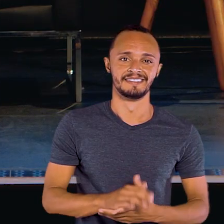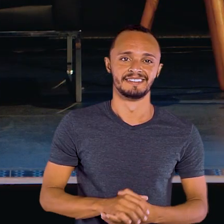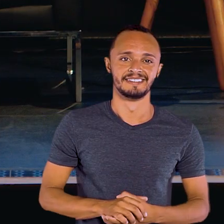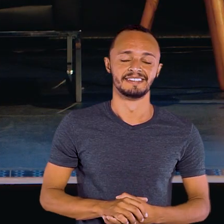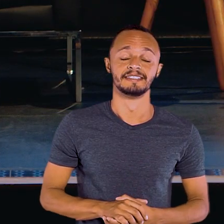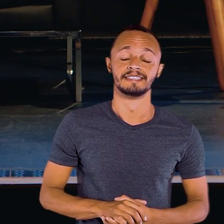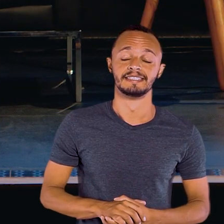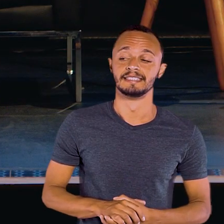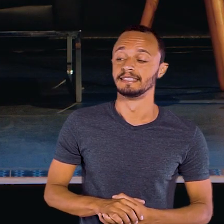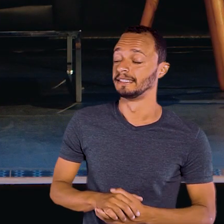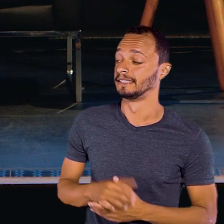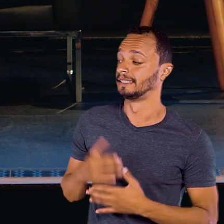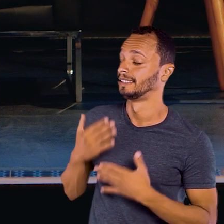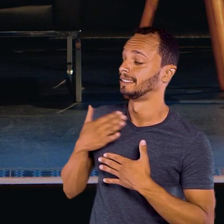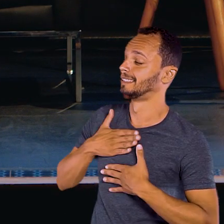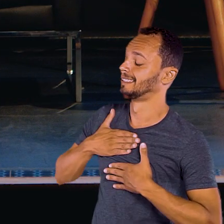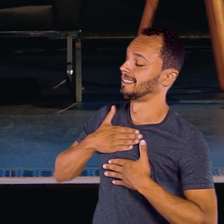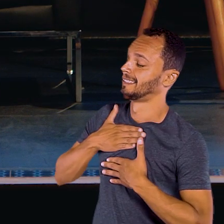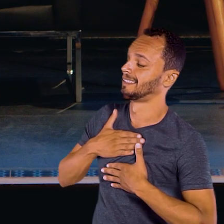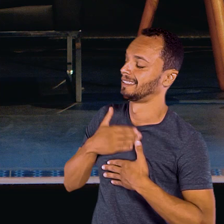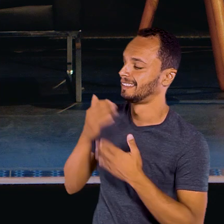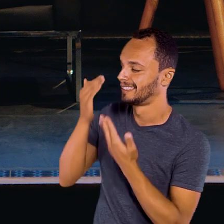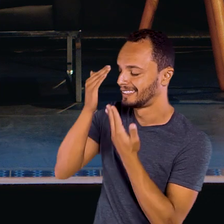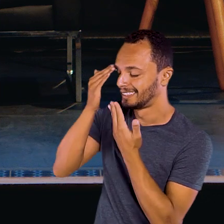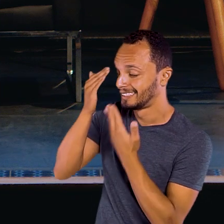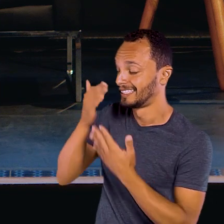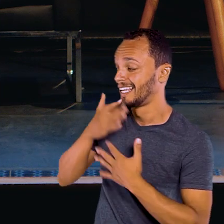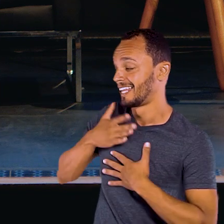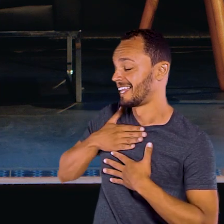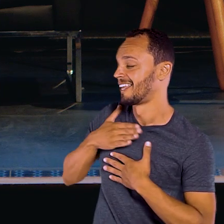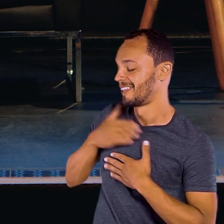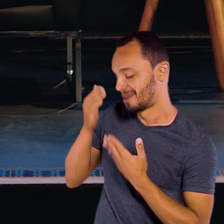Eu é que agradeço o convite. O que eu acho,